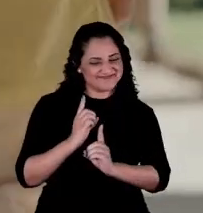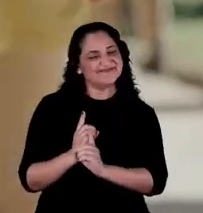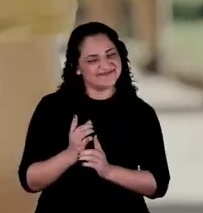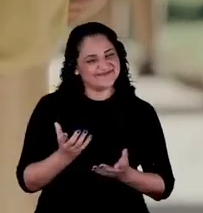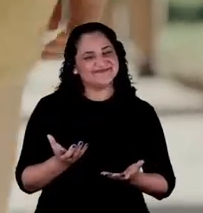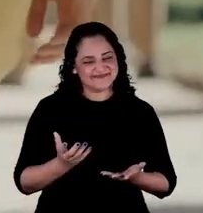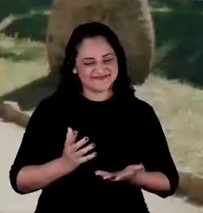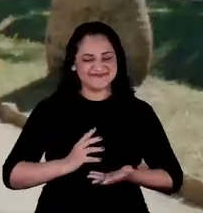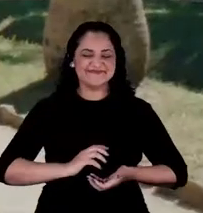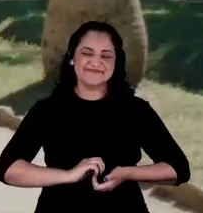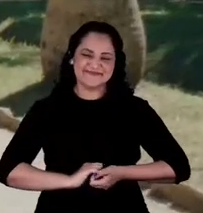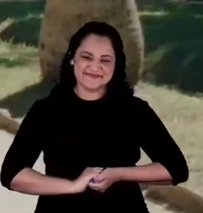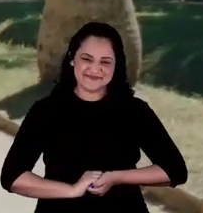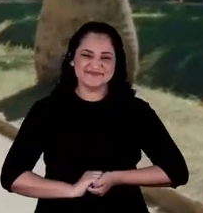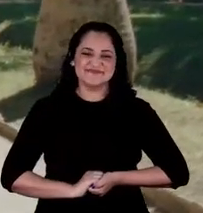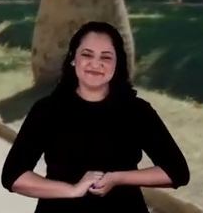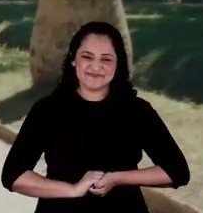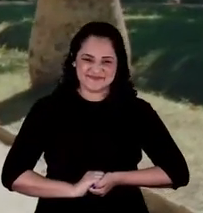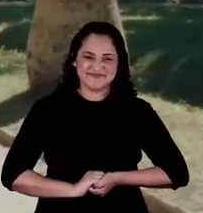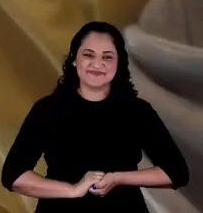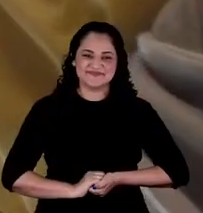e gera encontros